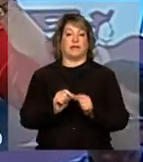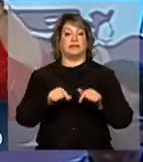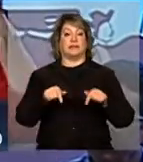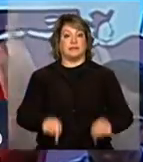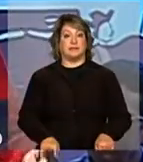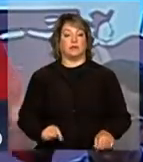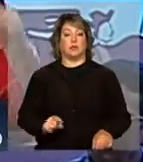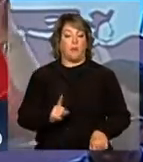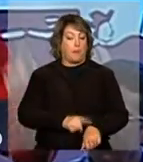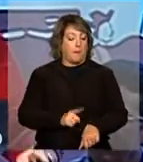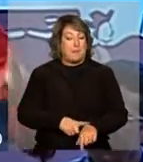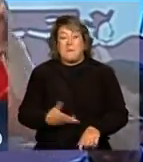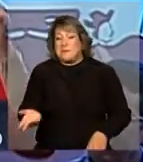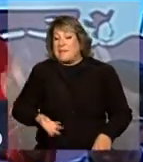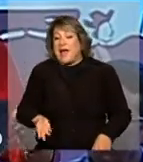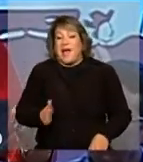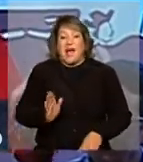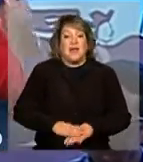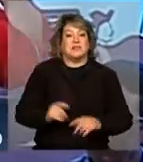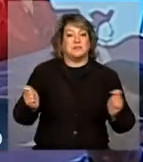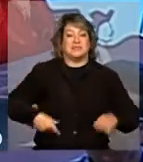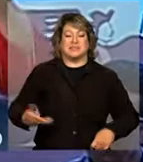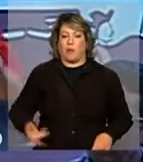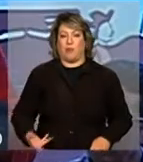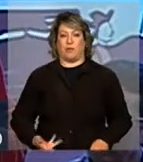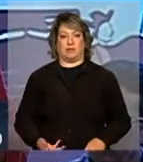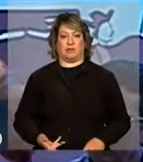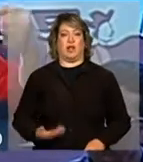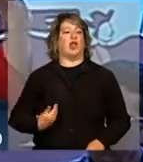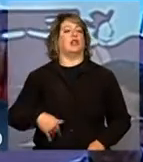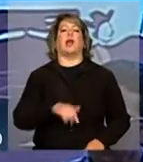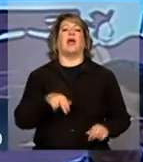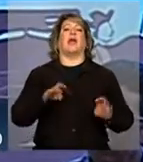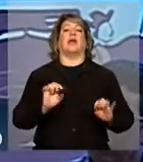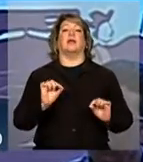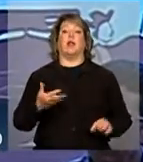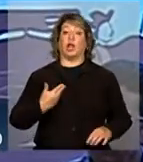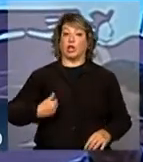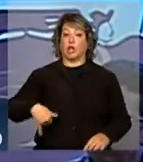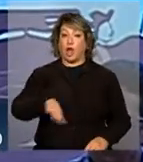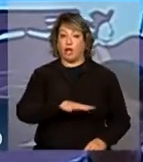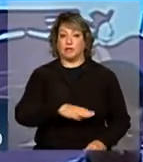no menor prazo possível. Nós quem? Nós,